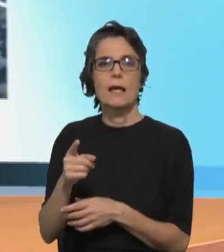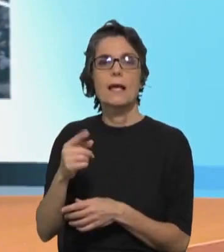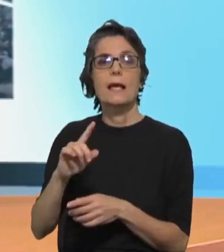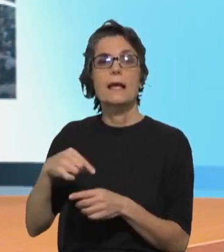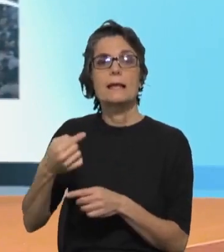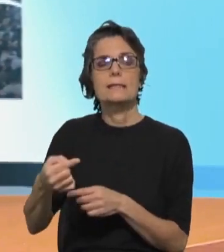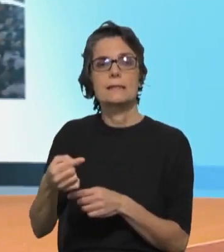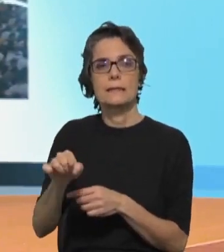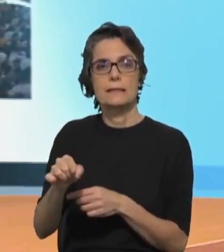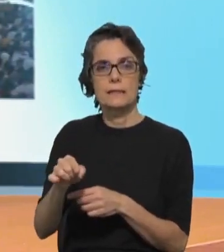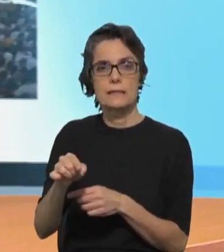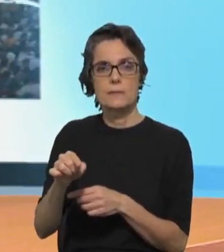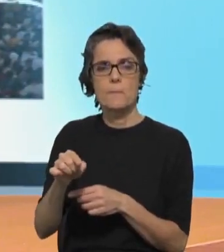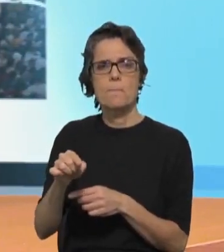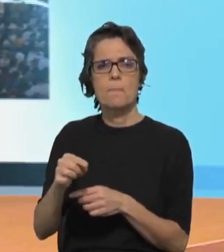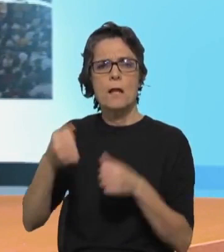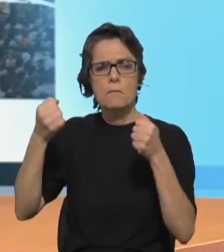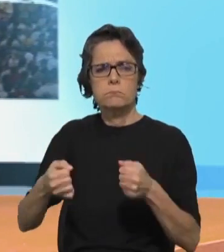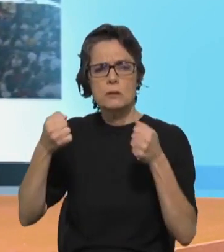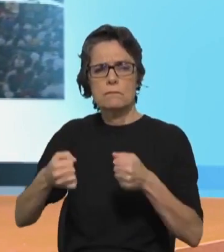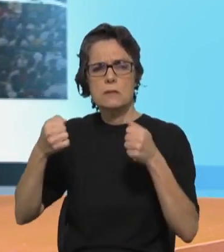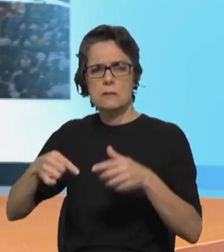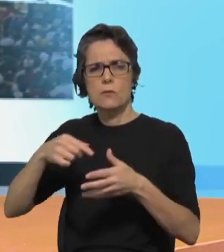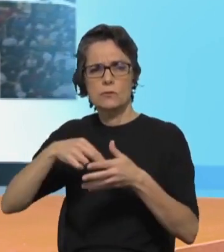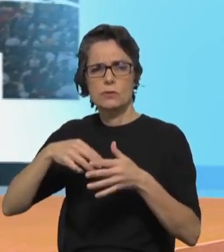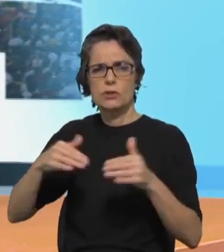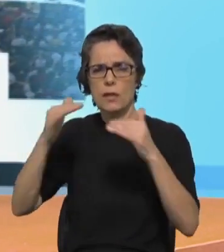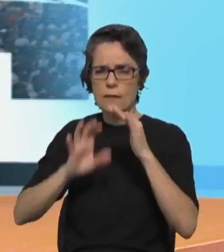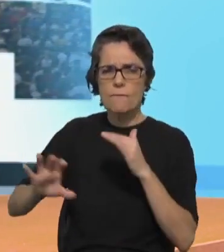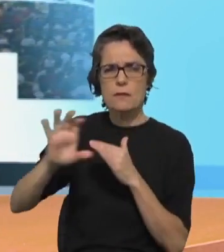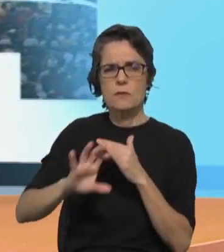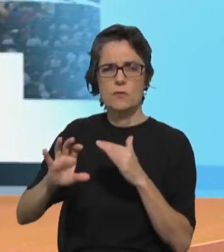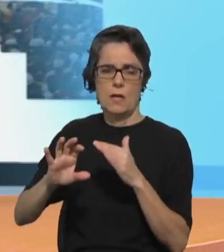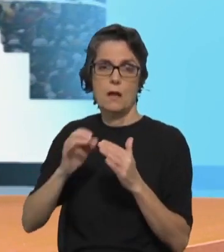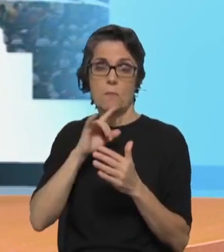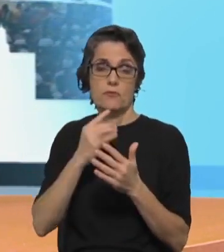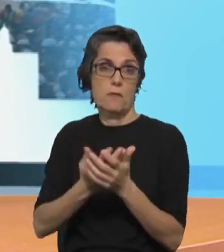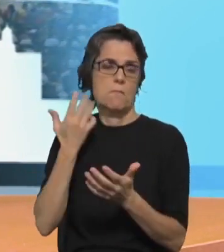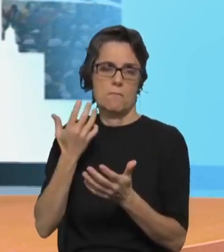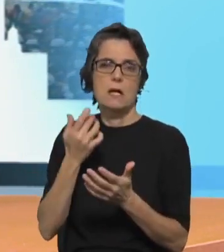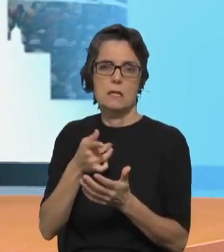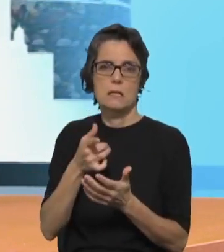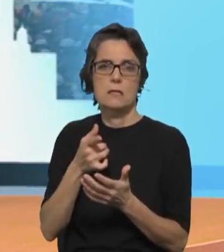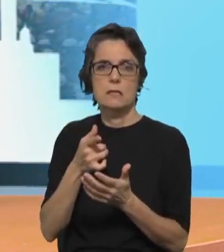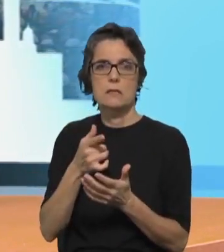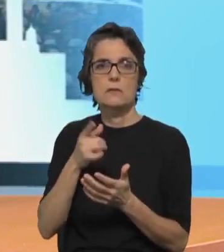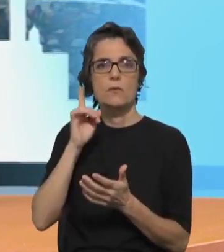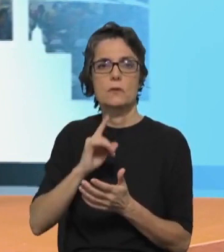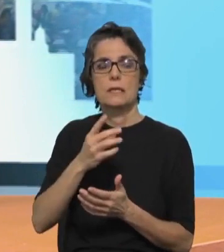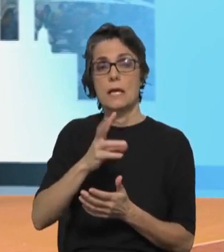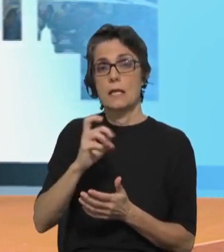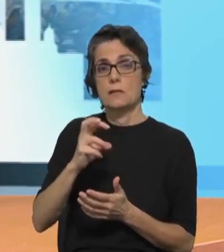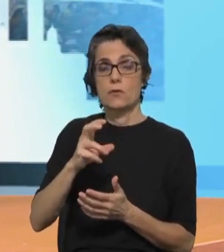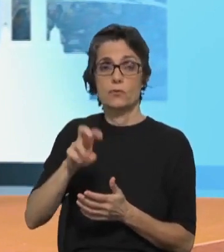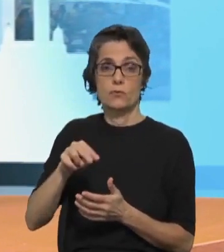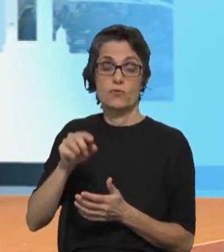levar, inclusive, a um conjunto de manifestações no país. Talvez a mais simbólica seja mesmo no dia 18 de junho,